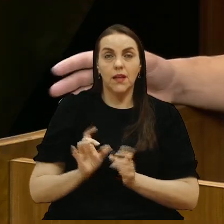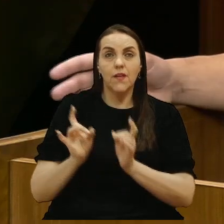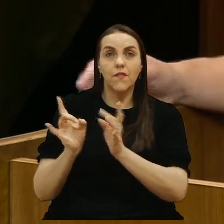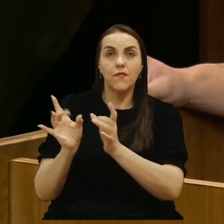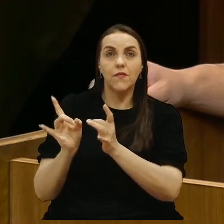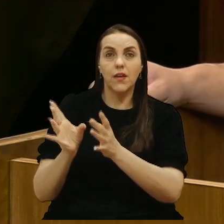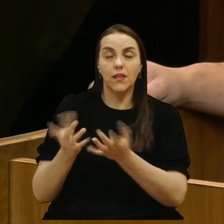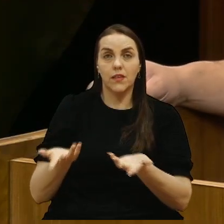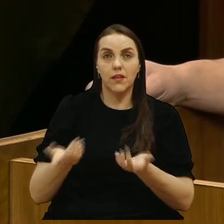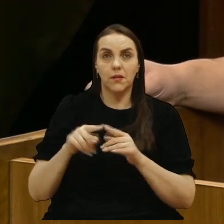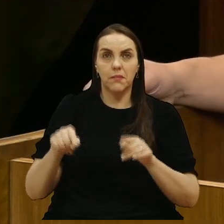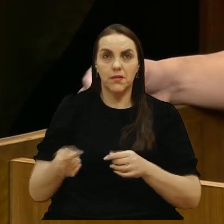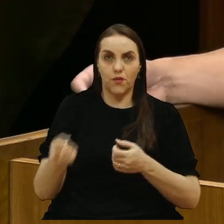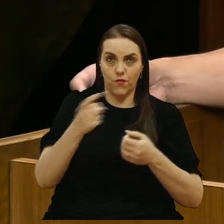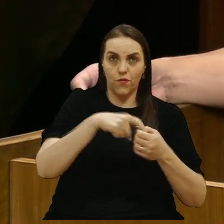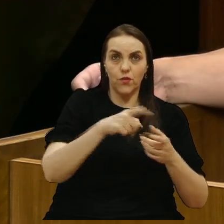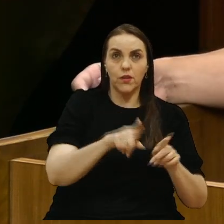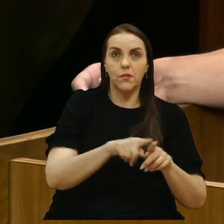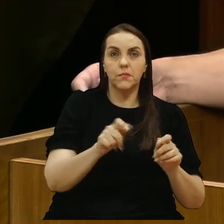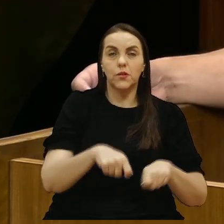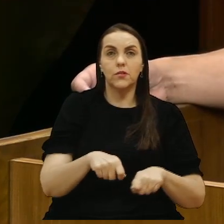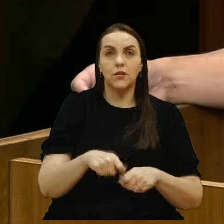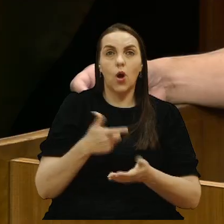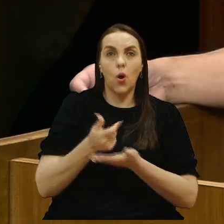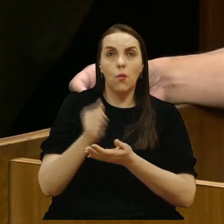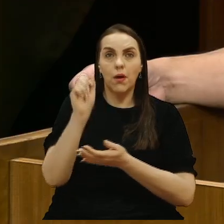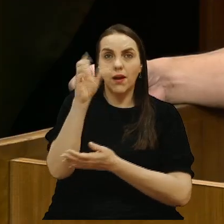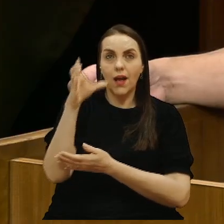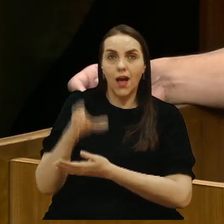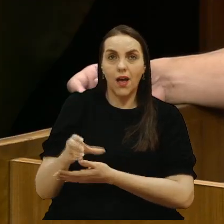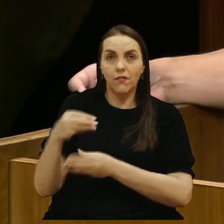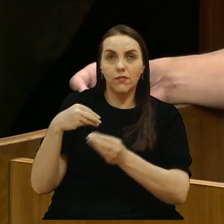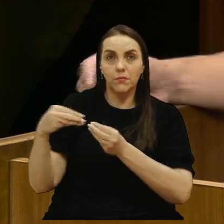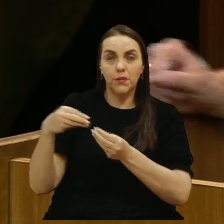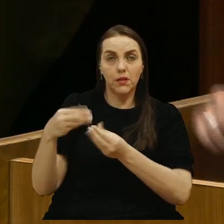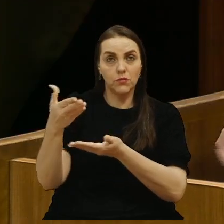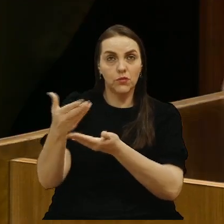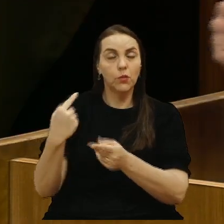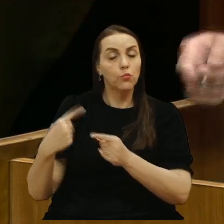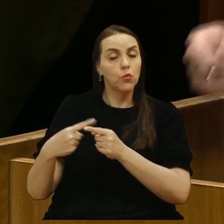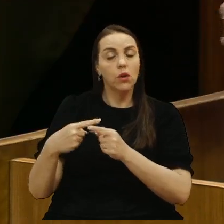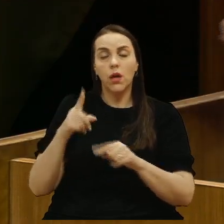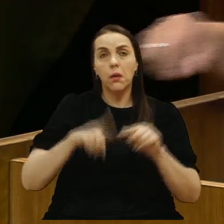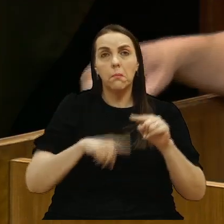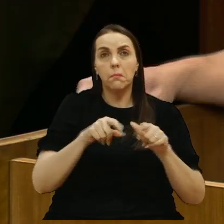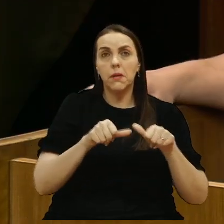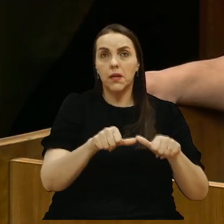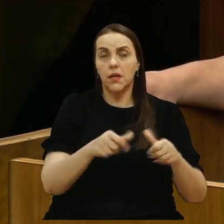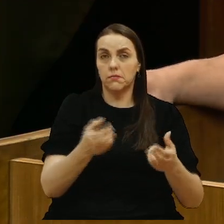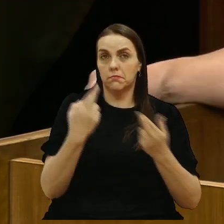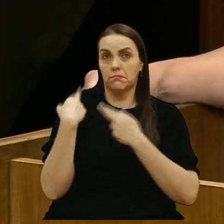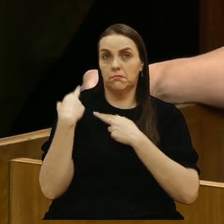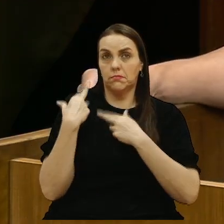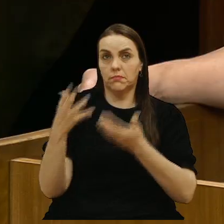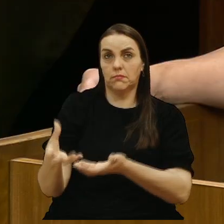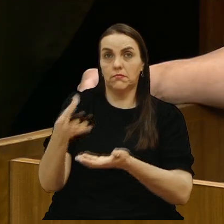vendendo? Porque eles estão vendendo o material. Quando tu compra uma garrafa PET no mercado, porque o mercado não é responsável por, pelo menos,